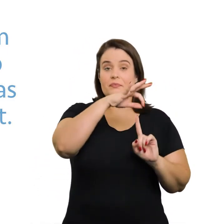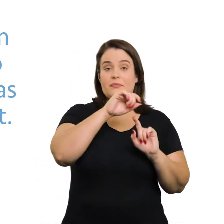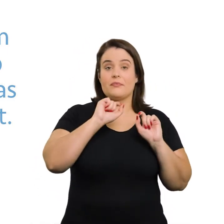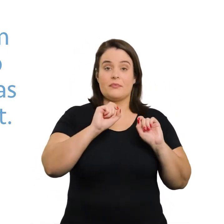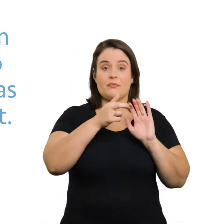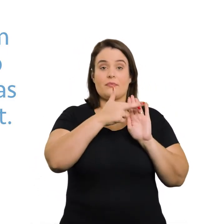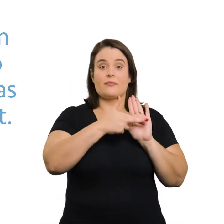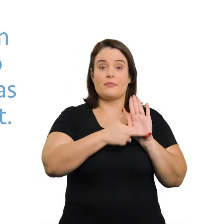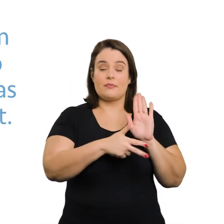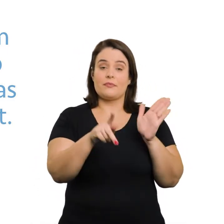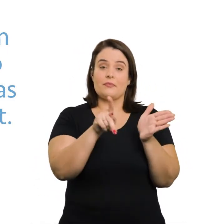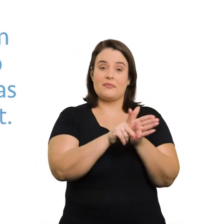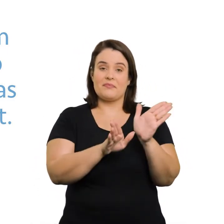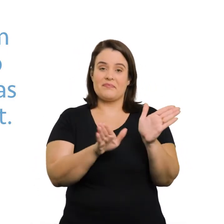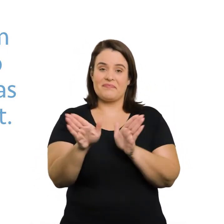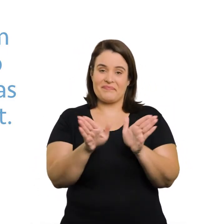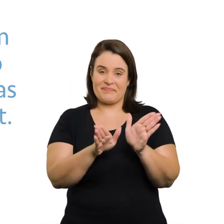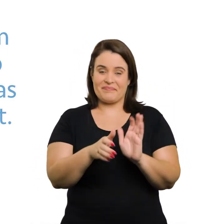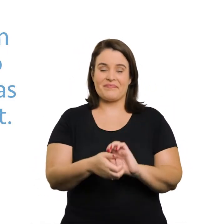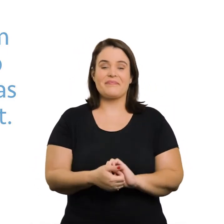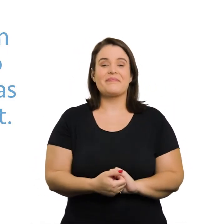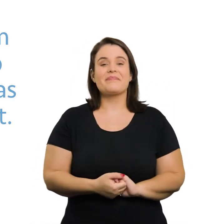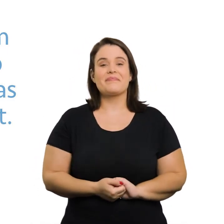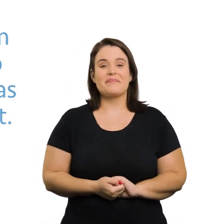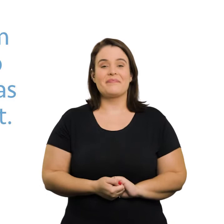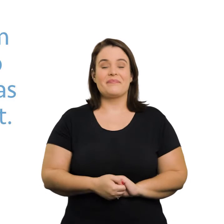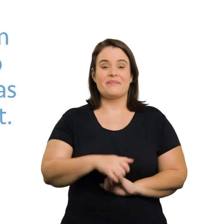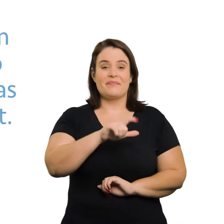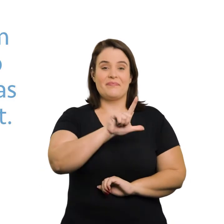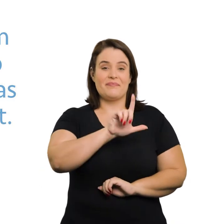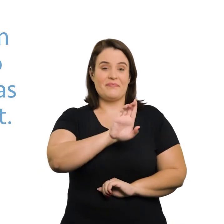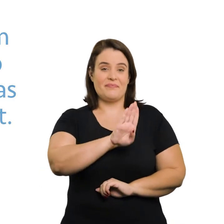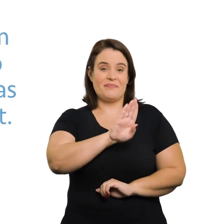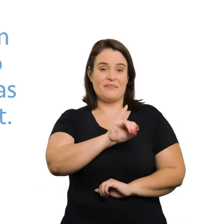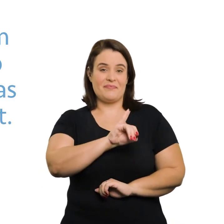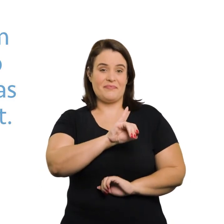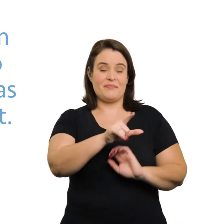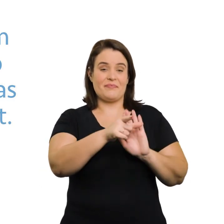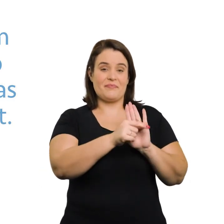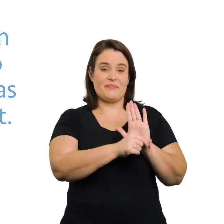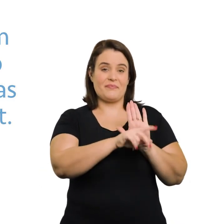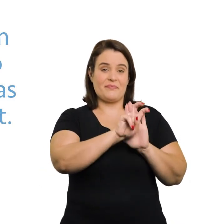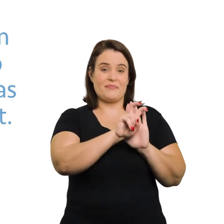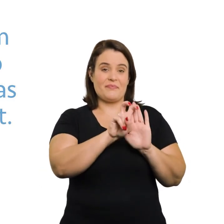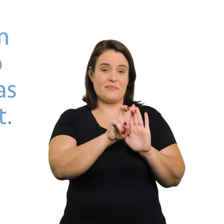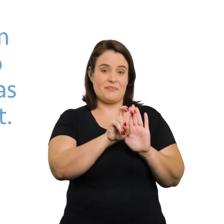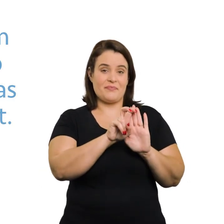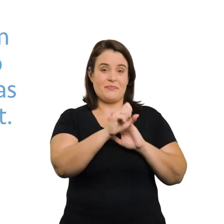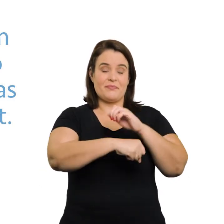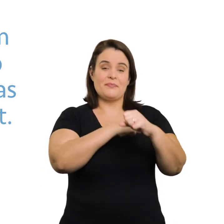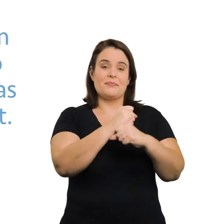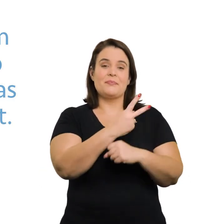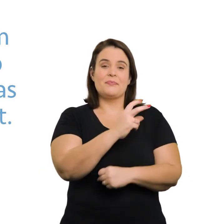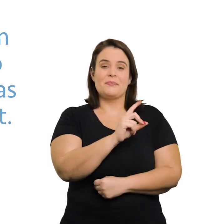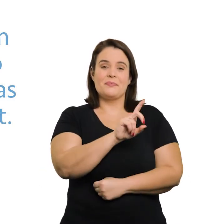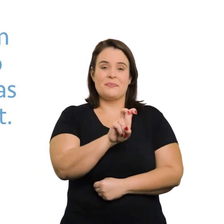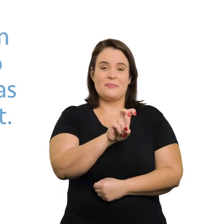tendo como referência as normas de acessibilidade. Fecha aspas. LBI, artigo